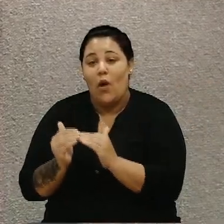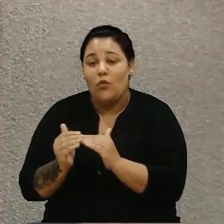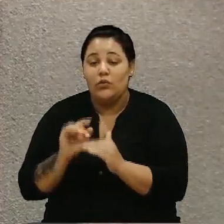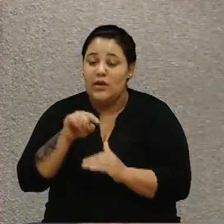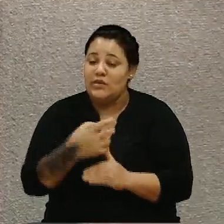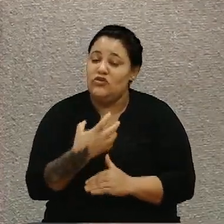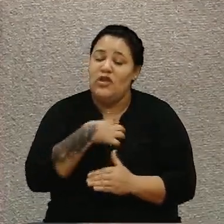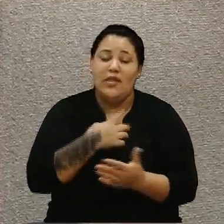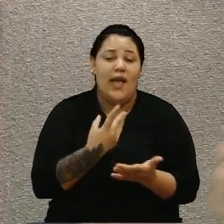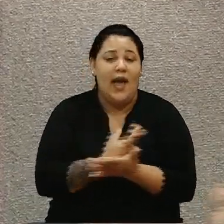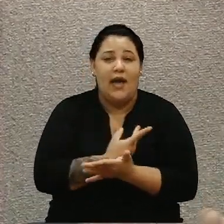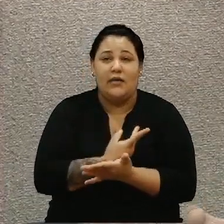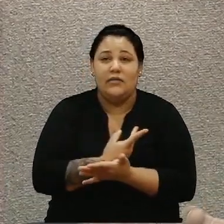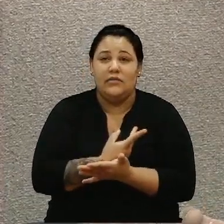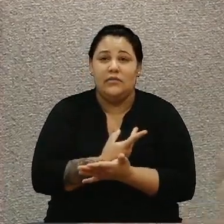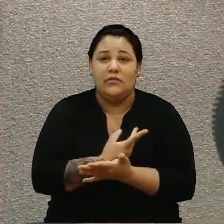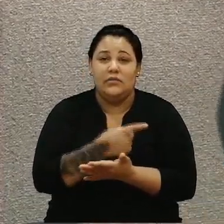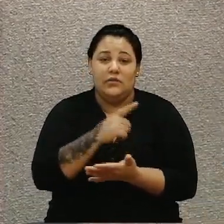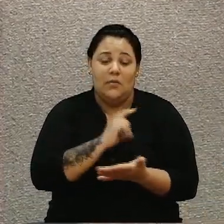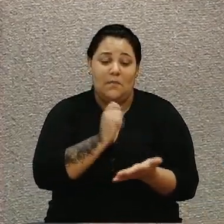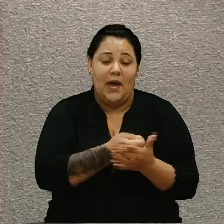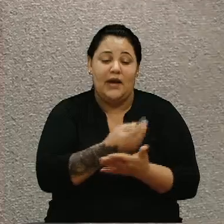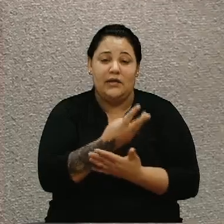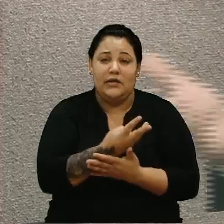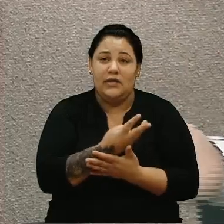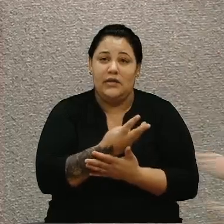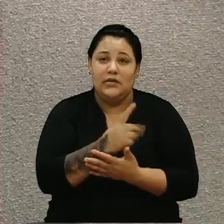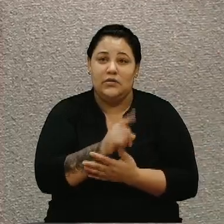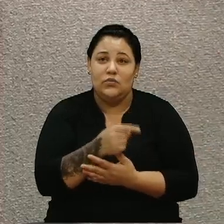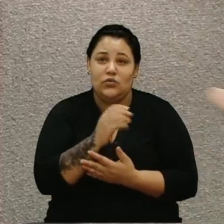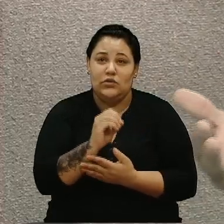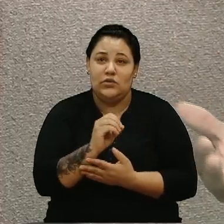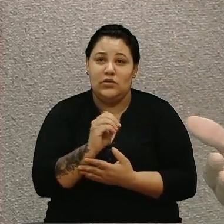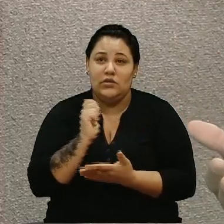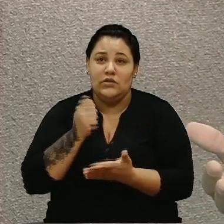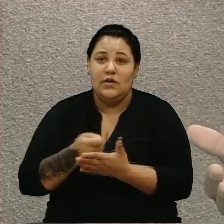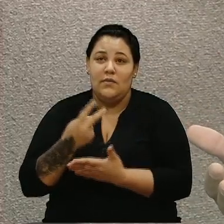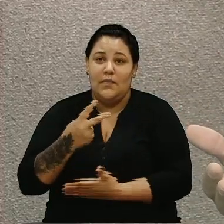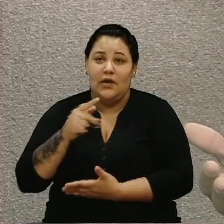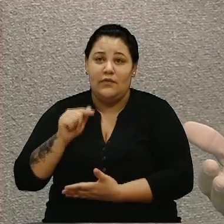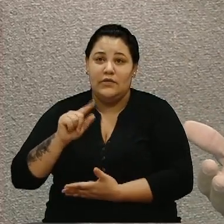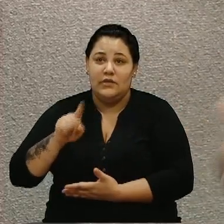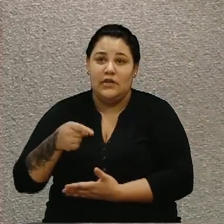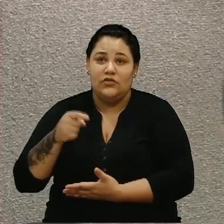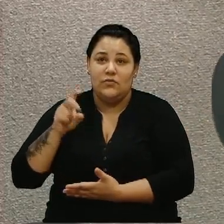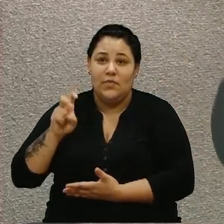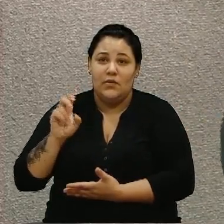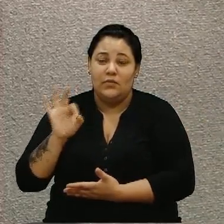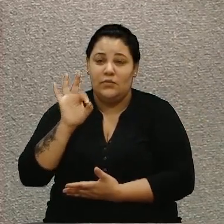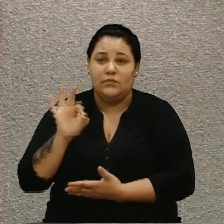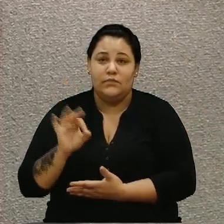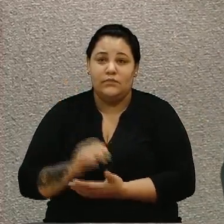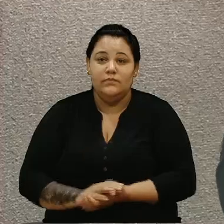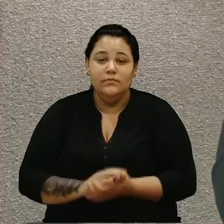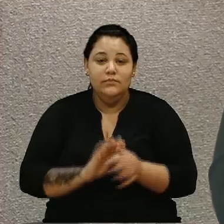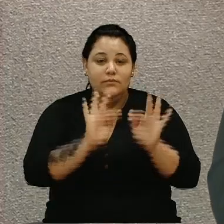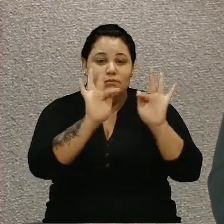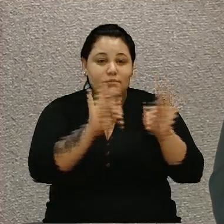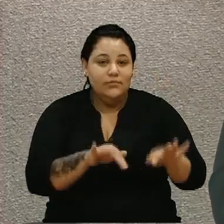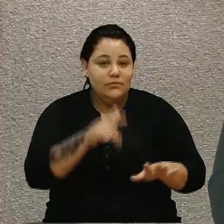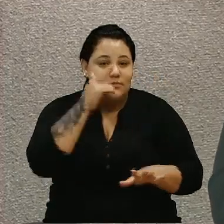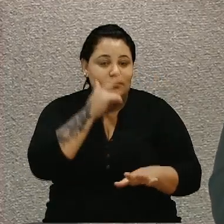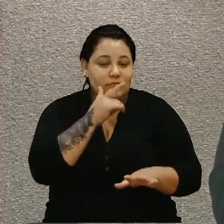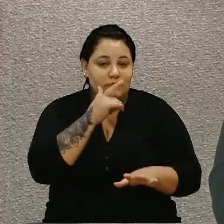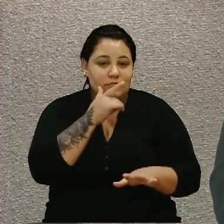um que ganha paga 3%, eu pago 27,5%, sempre paguei 27,5%. Para concluir, vereador Ramon. Então, para